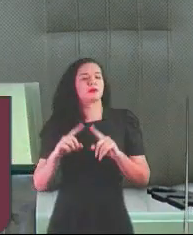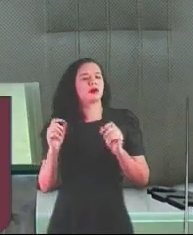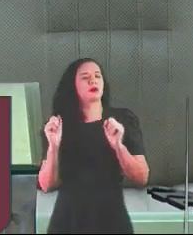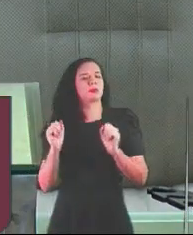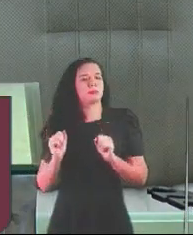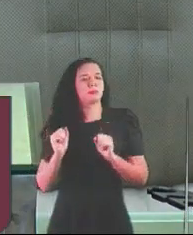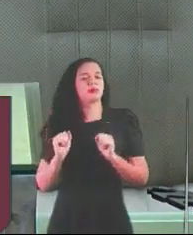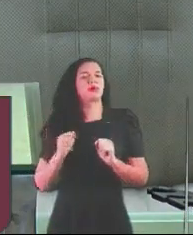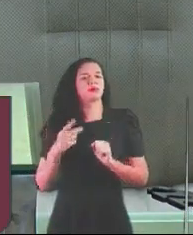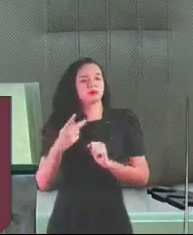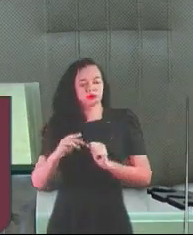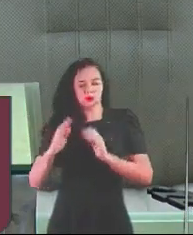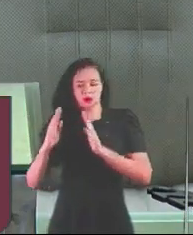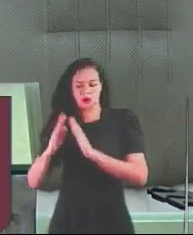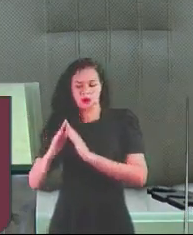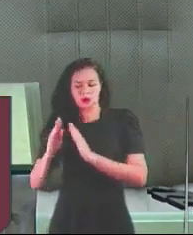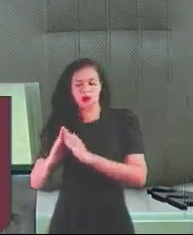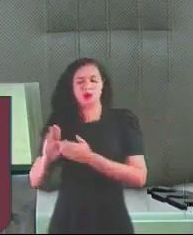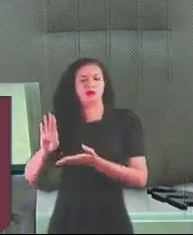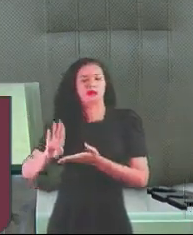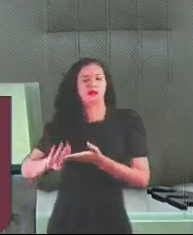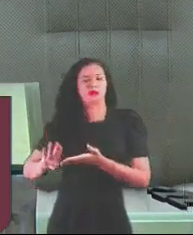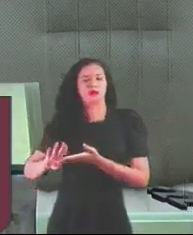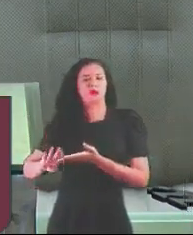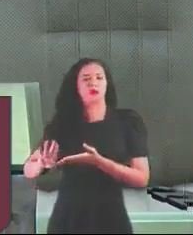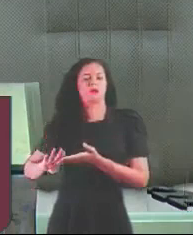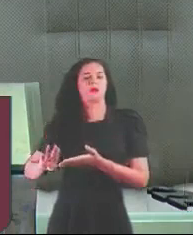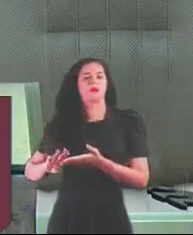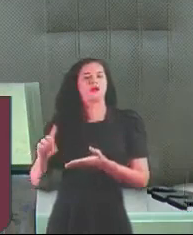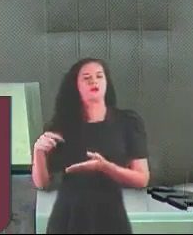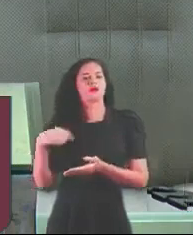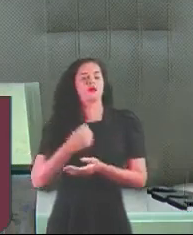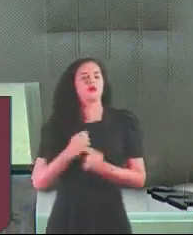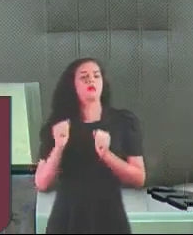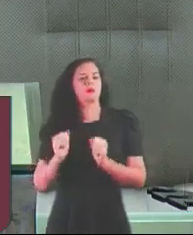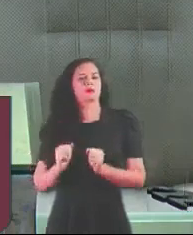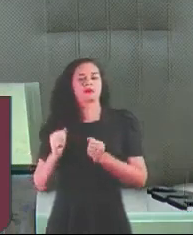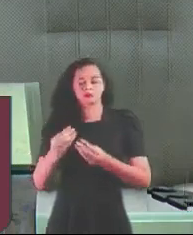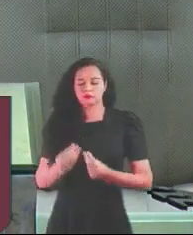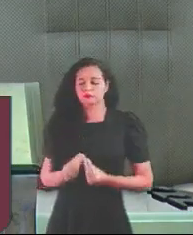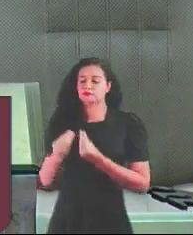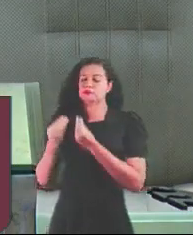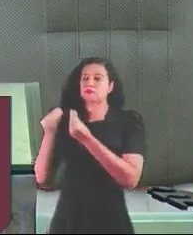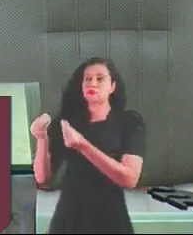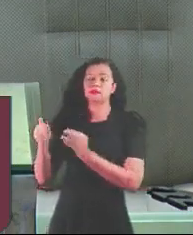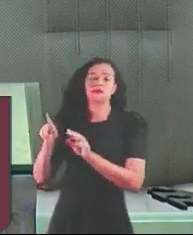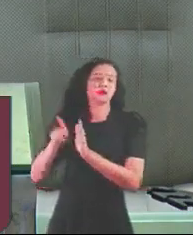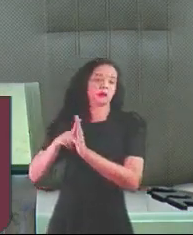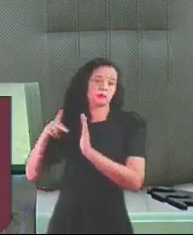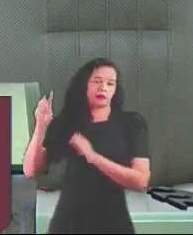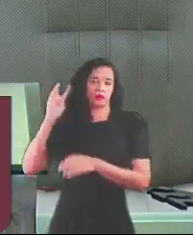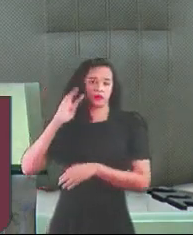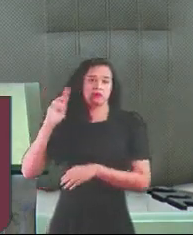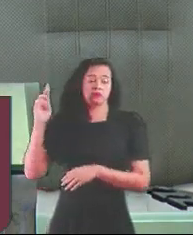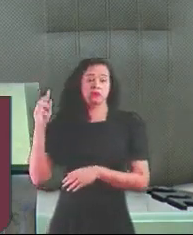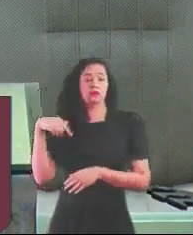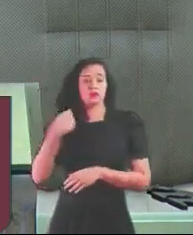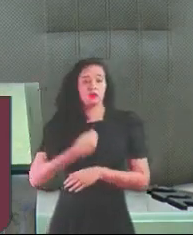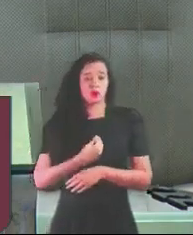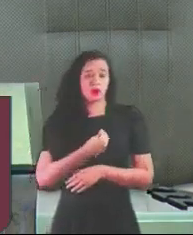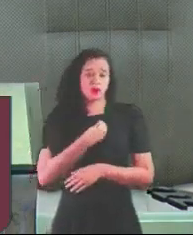fazê-lo na sua residência, para que nós possamos devolver aquilo que é do Senhor. E a nós que estamos